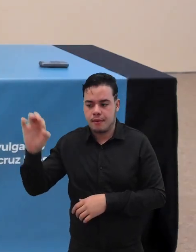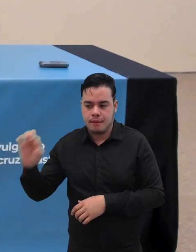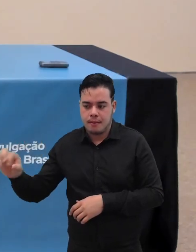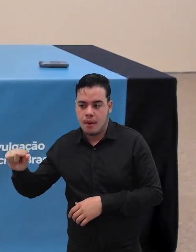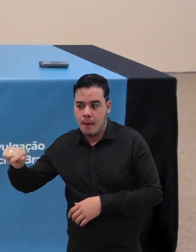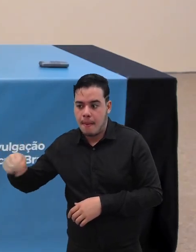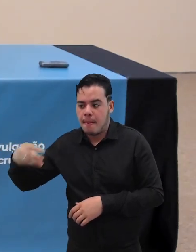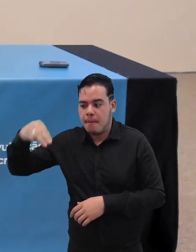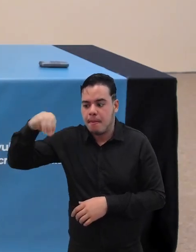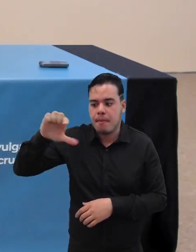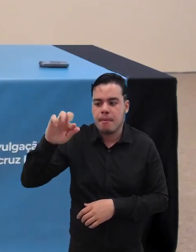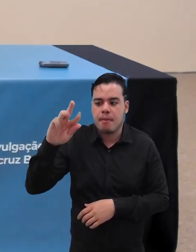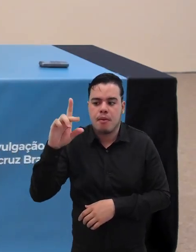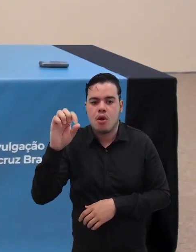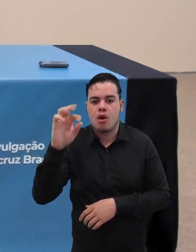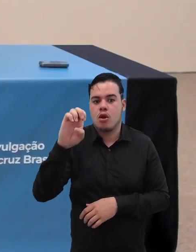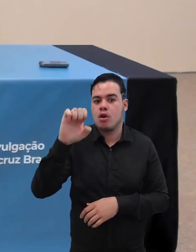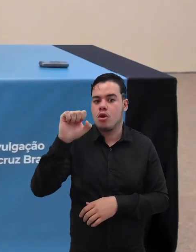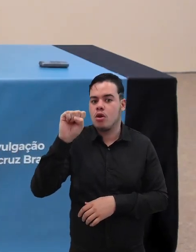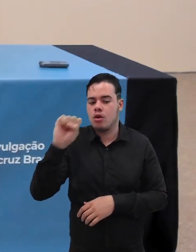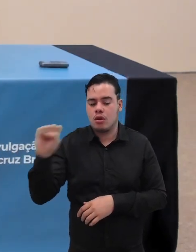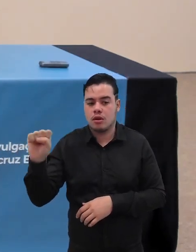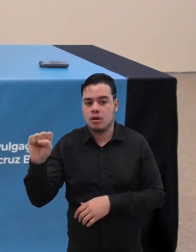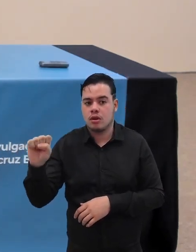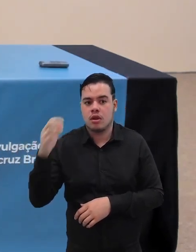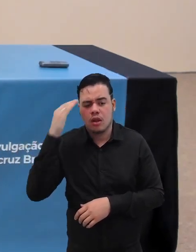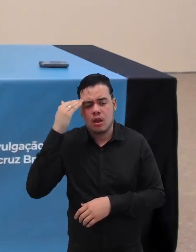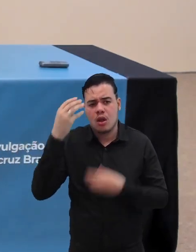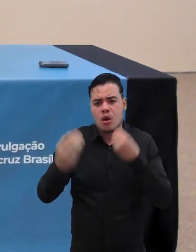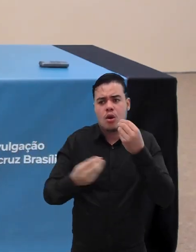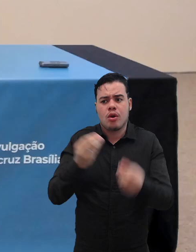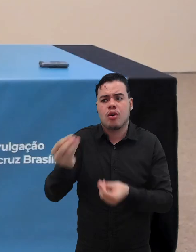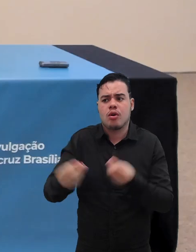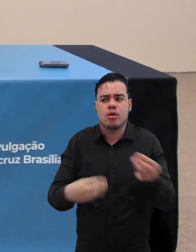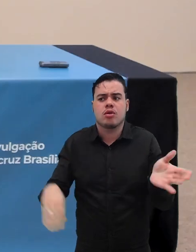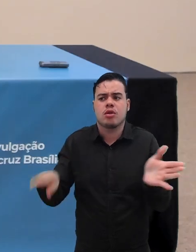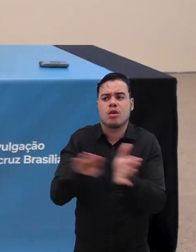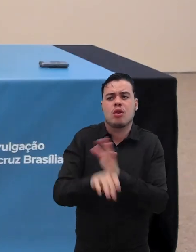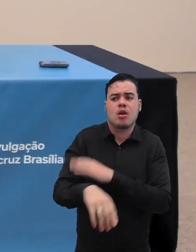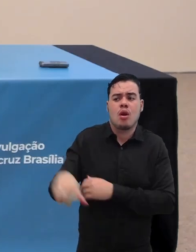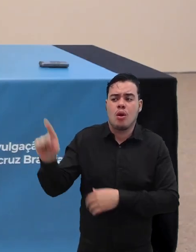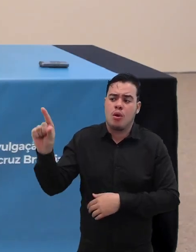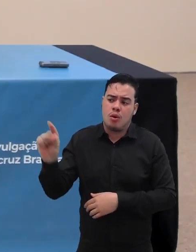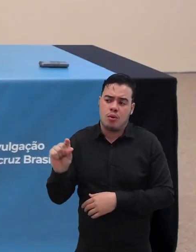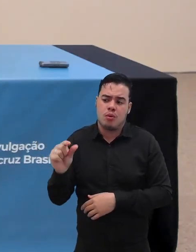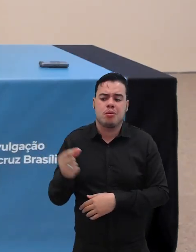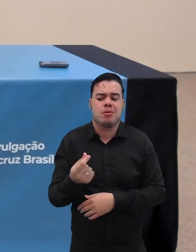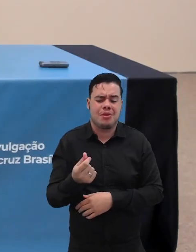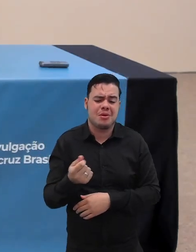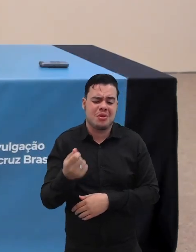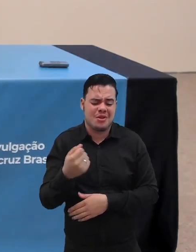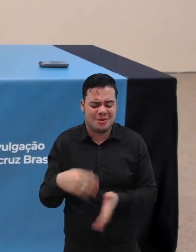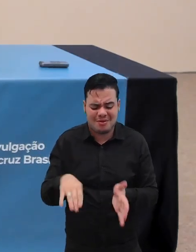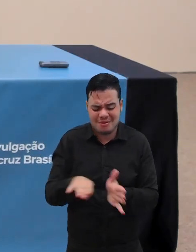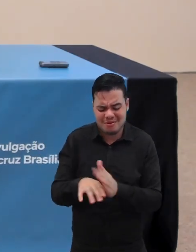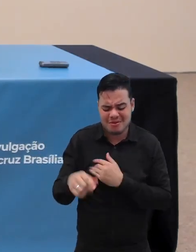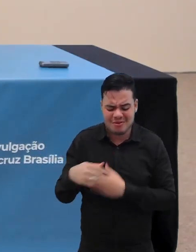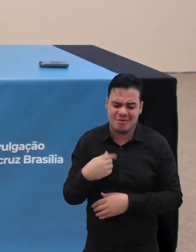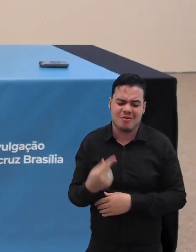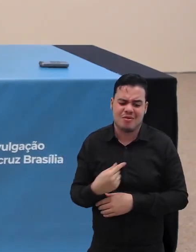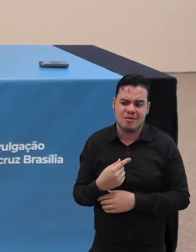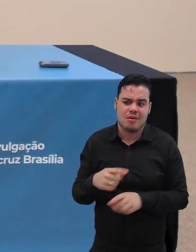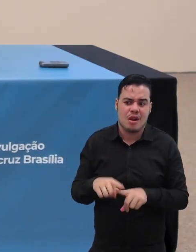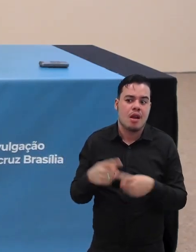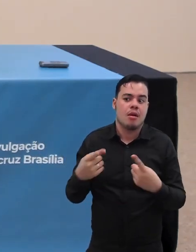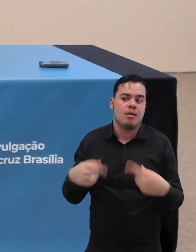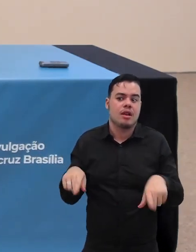Eu estou falando isso para a gente entender também aonde a gente chegou. É pouco dinheiro, como diz a Cristina, mas também não é